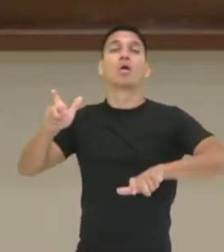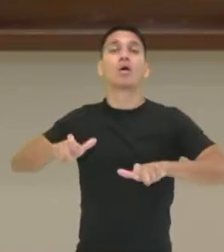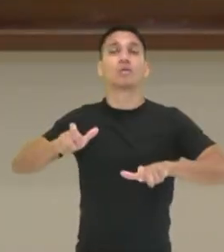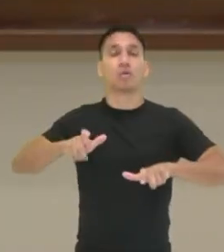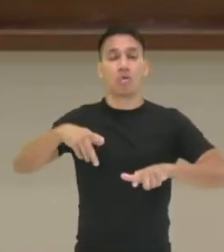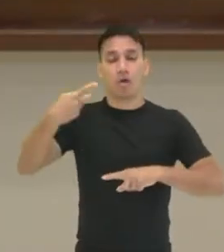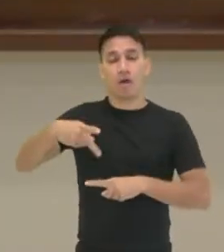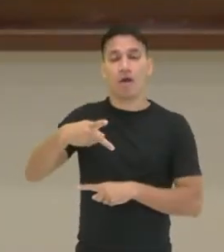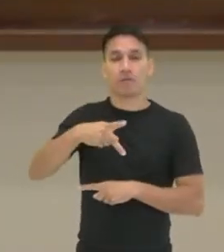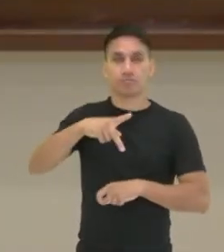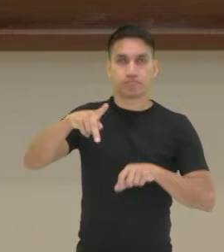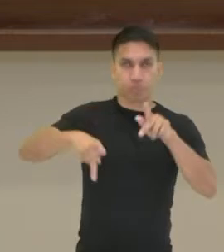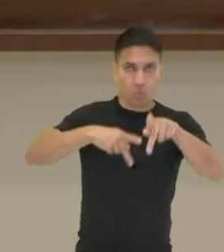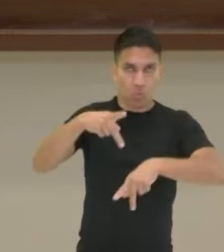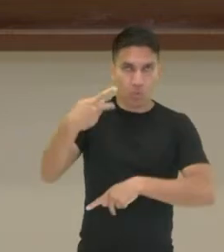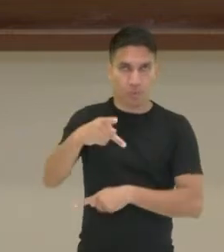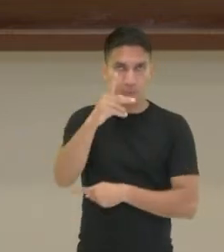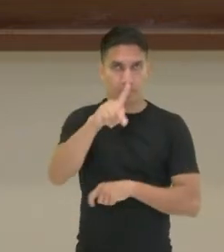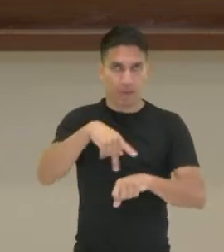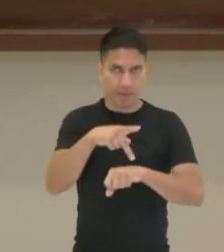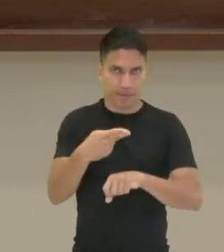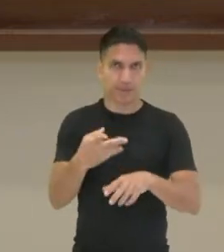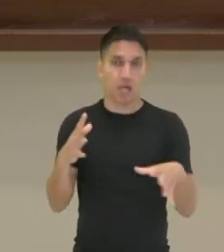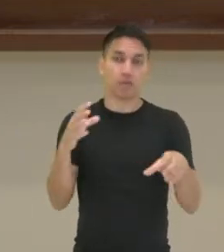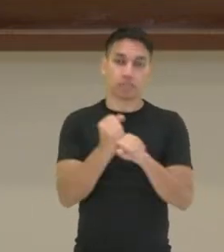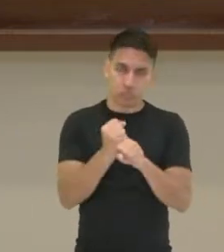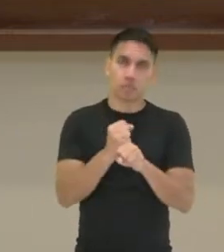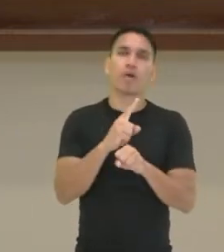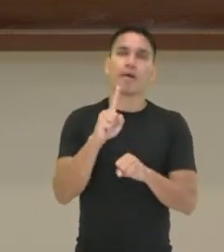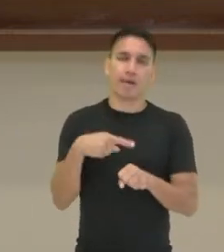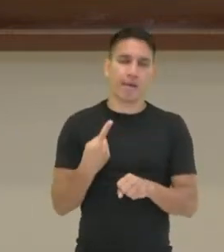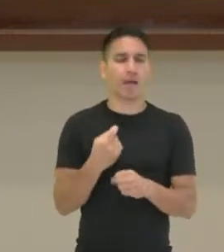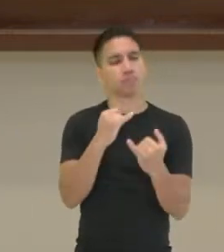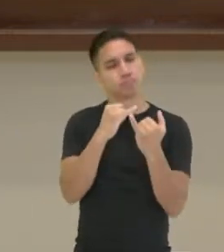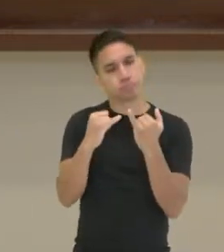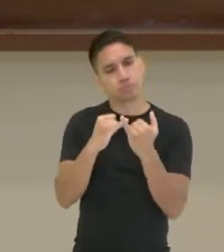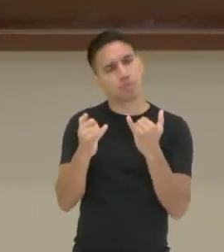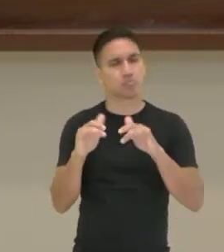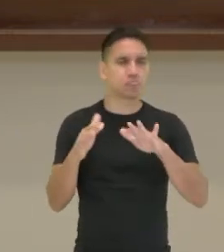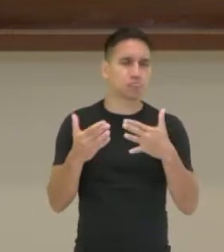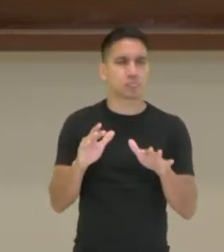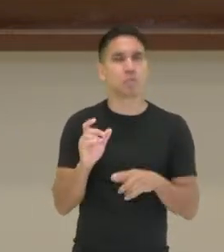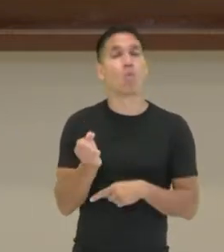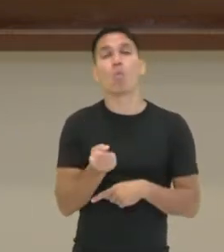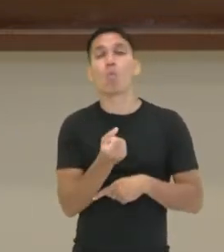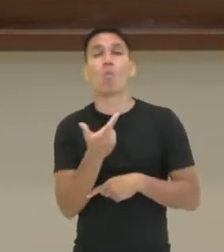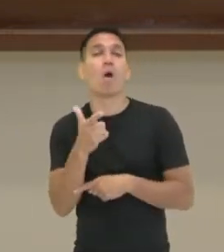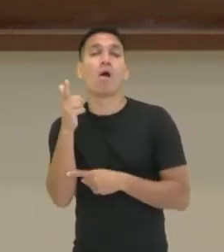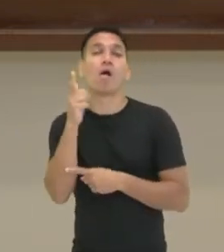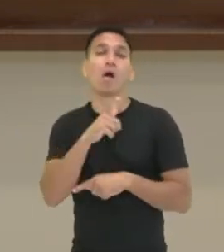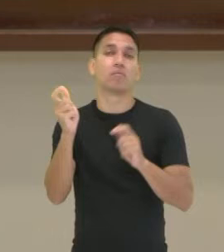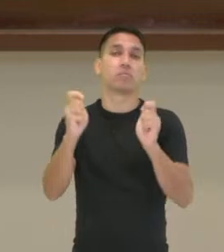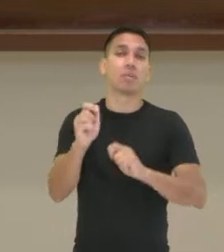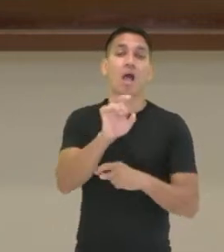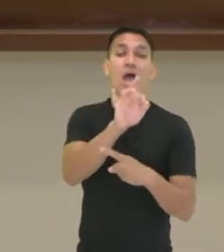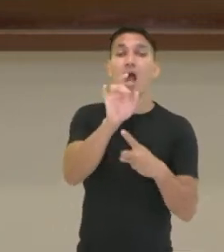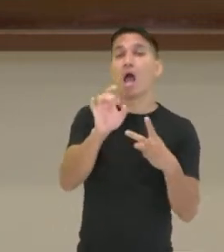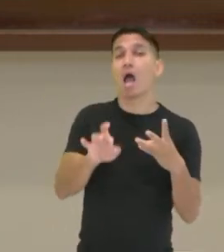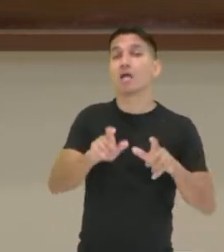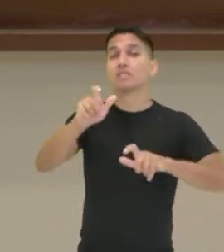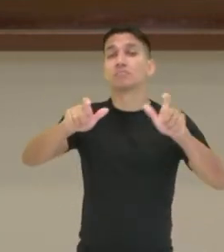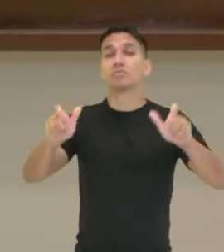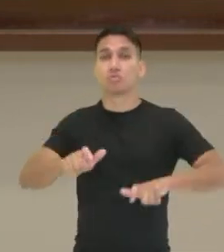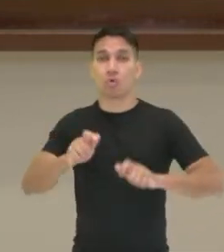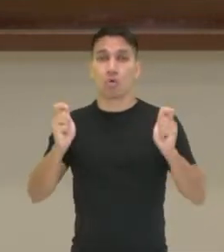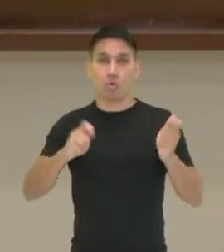e divide pelo número de habitantes e vai dar a renda per capita. É uma aproximação do que cada pessoa